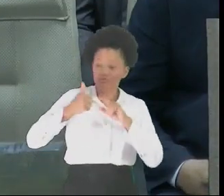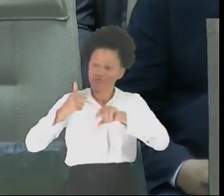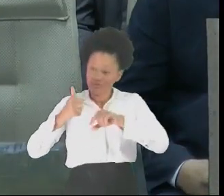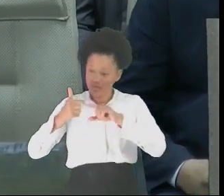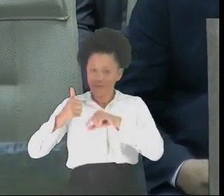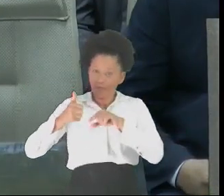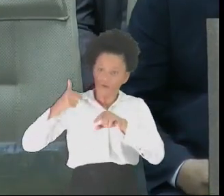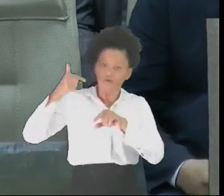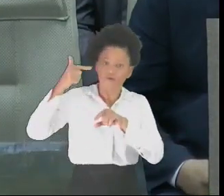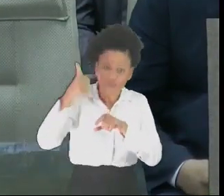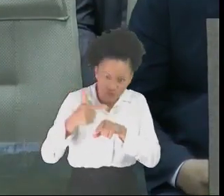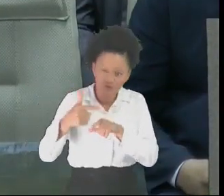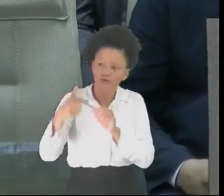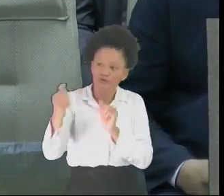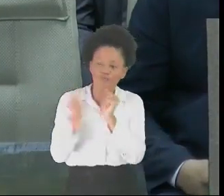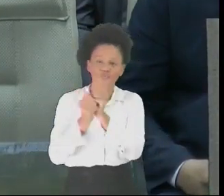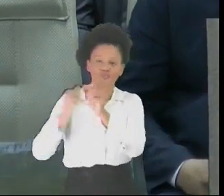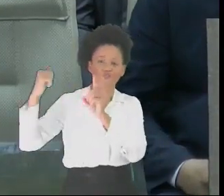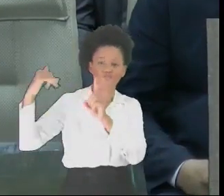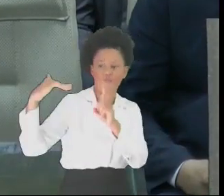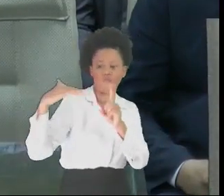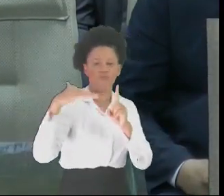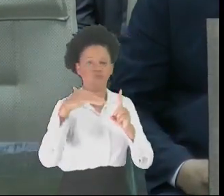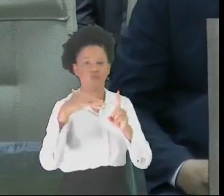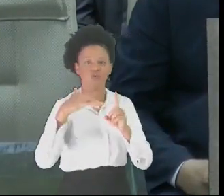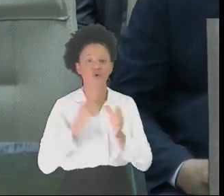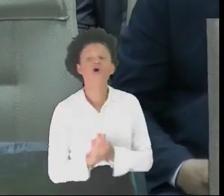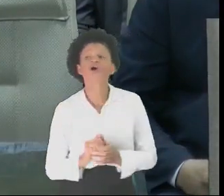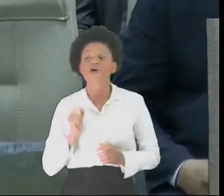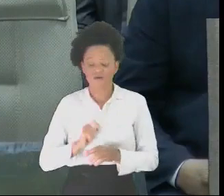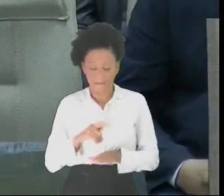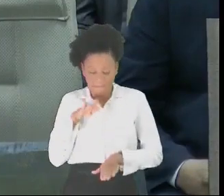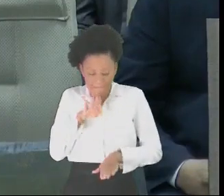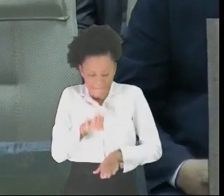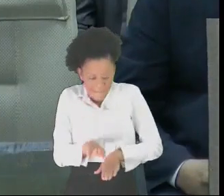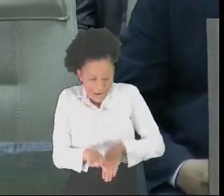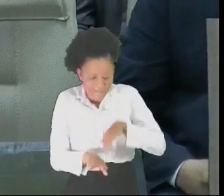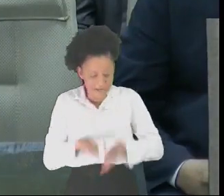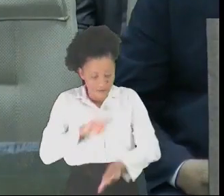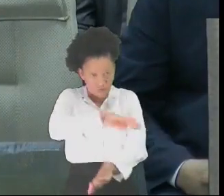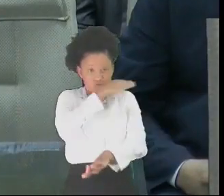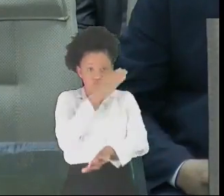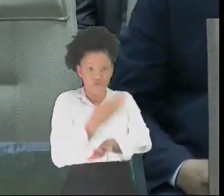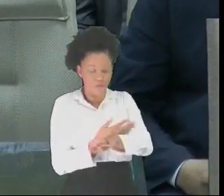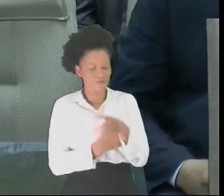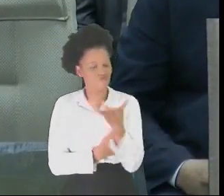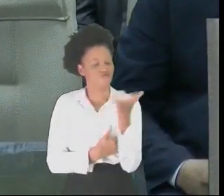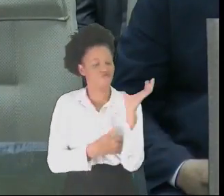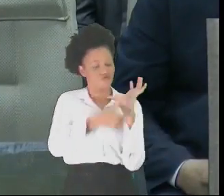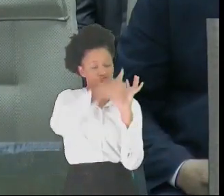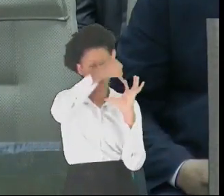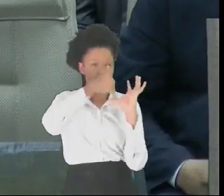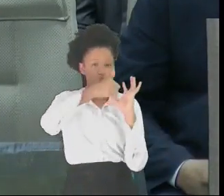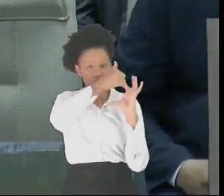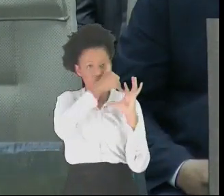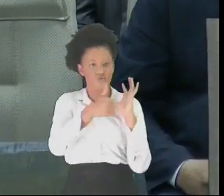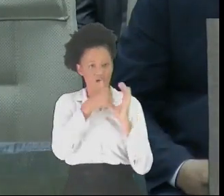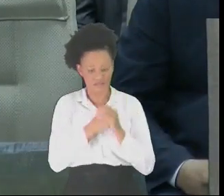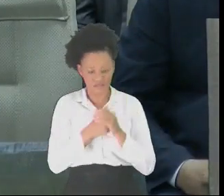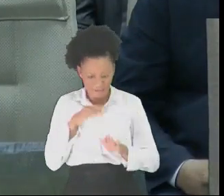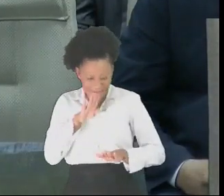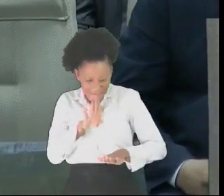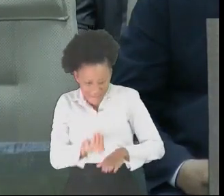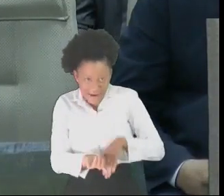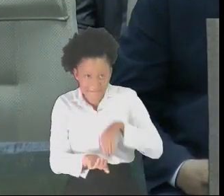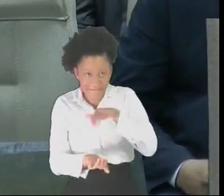santos. E os seus pés pousarão no Monte das Oliveiras. Quando ele vir arrebatar a igreja, os pés dele não vão pisar no Monte